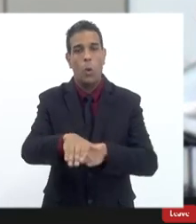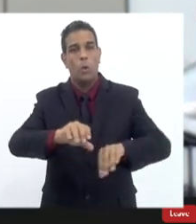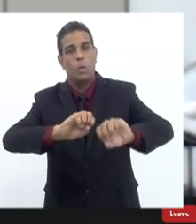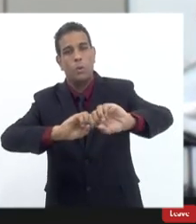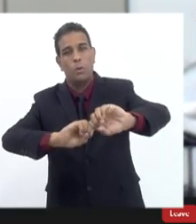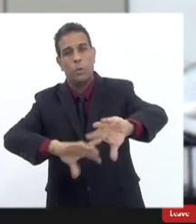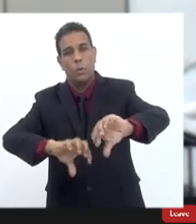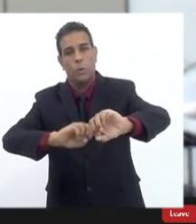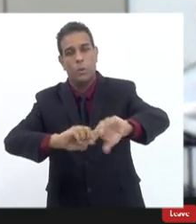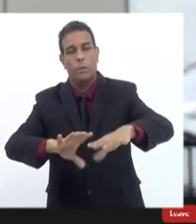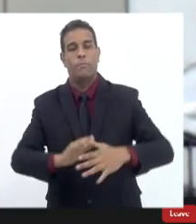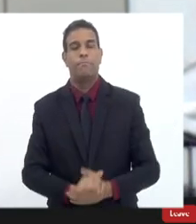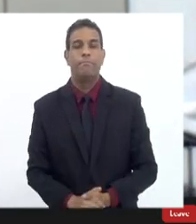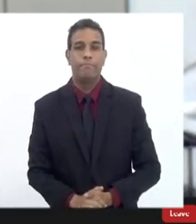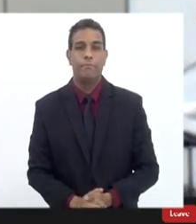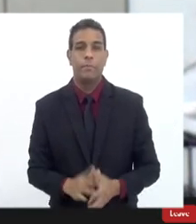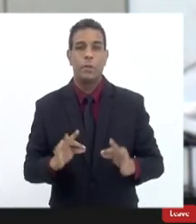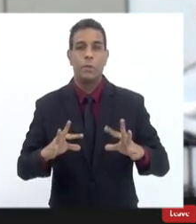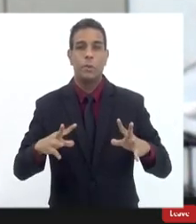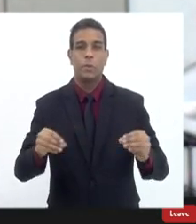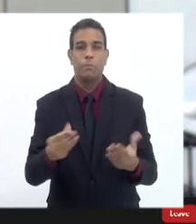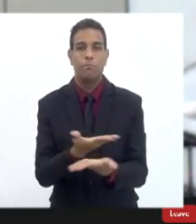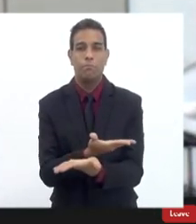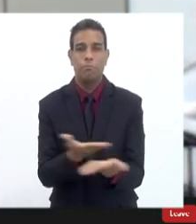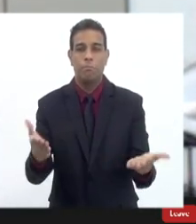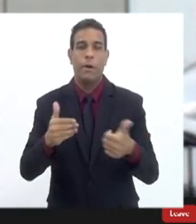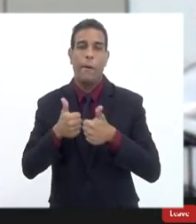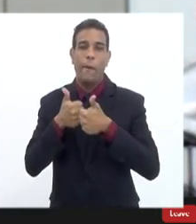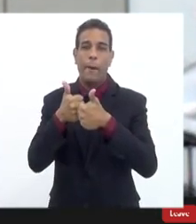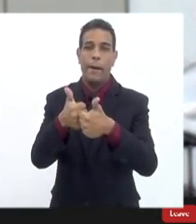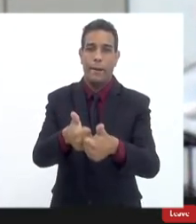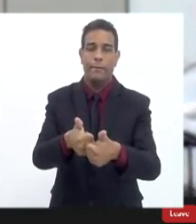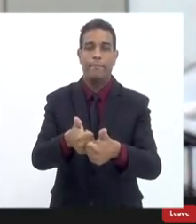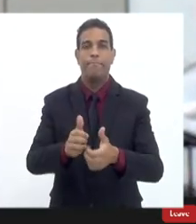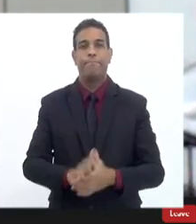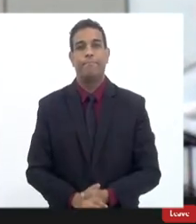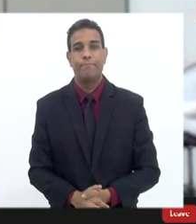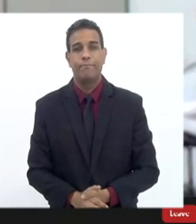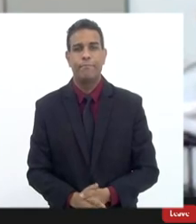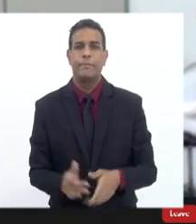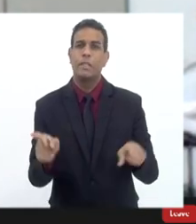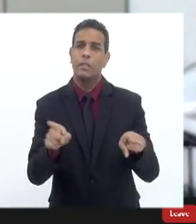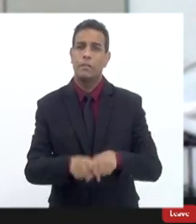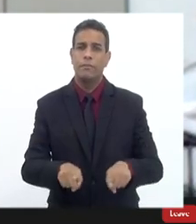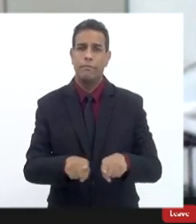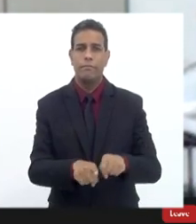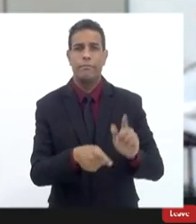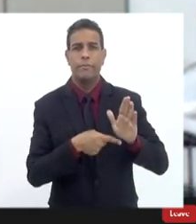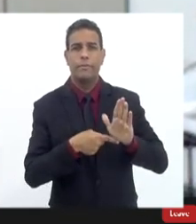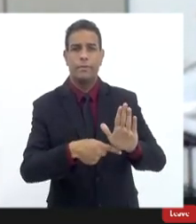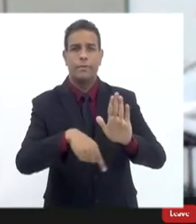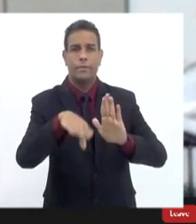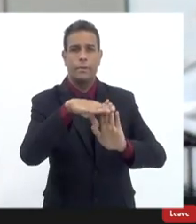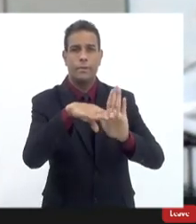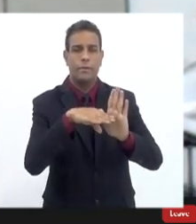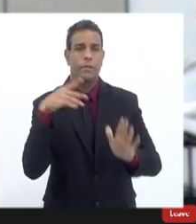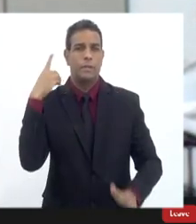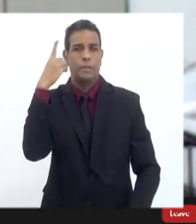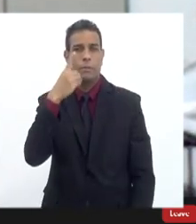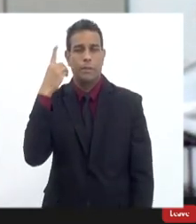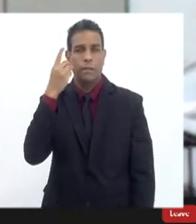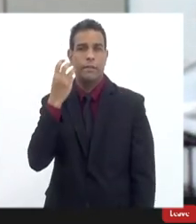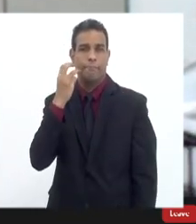Educação e de todos e todos que estão aqui nos acompanhando. Destacamos aqui a presença dos deputados Valdeque